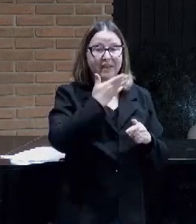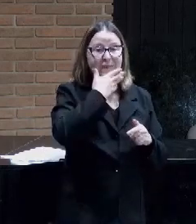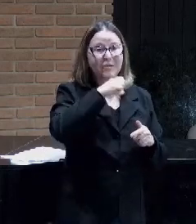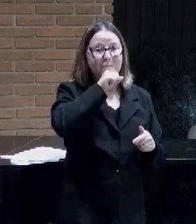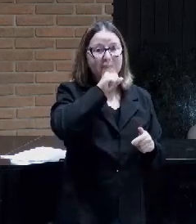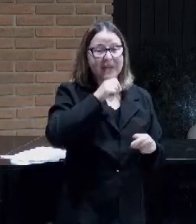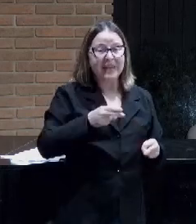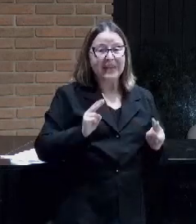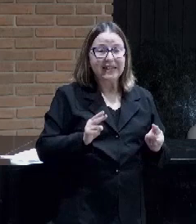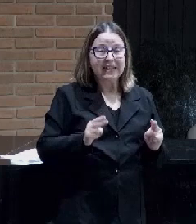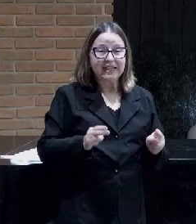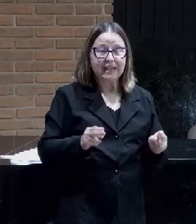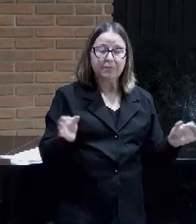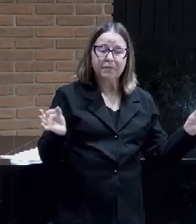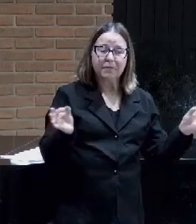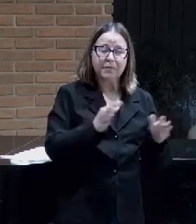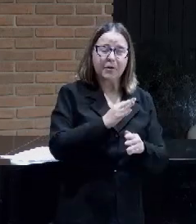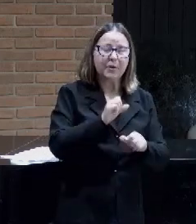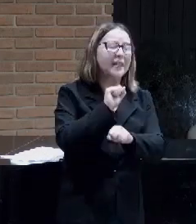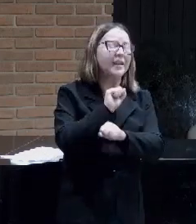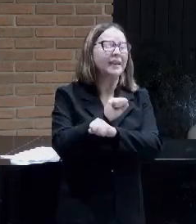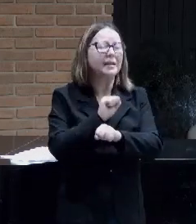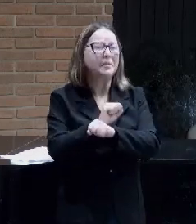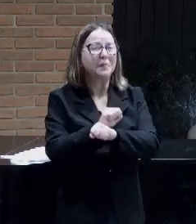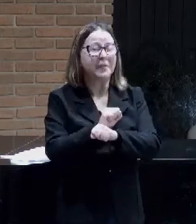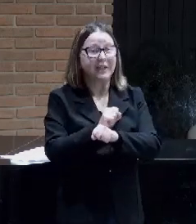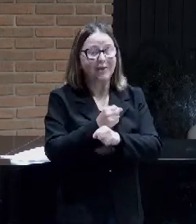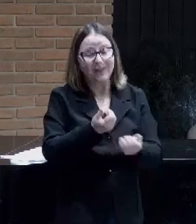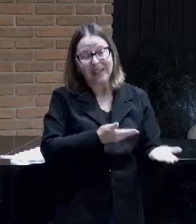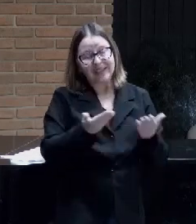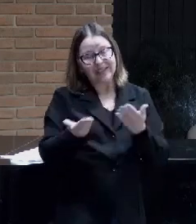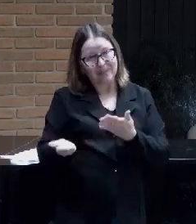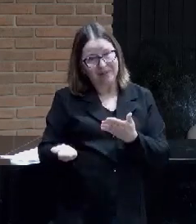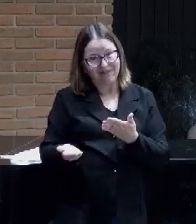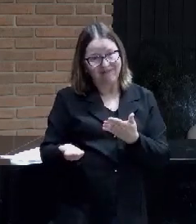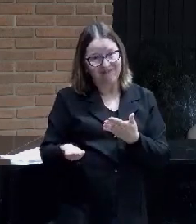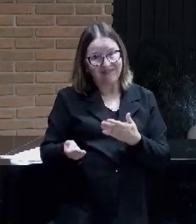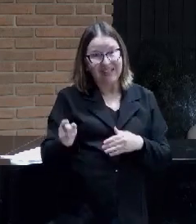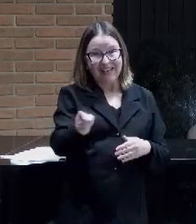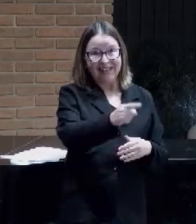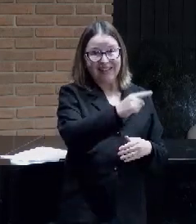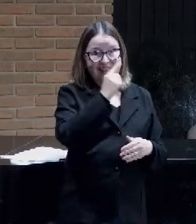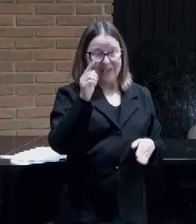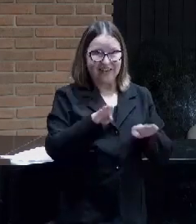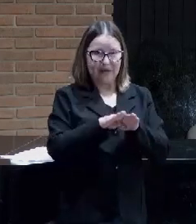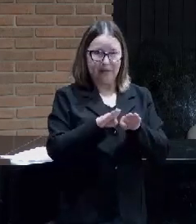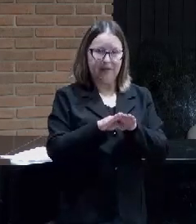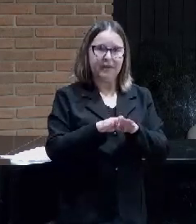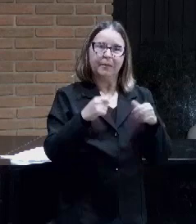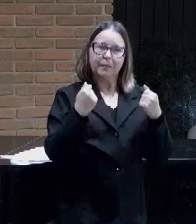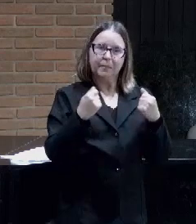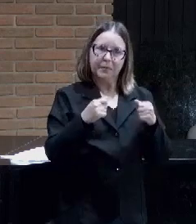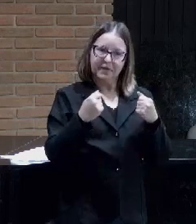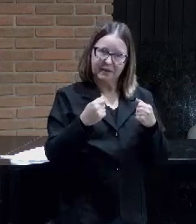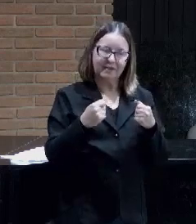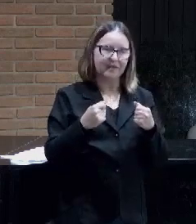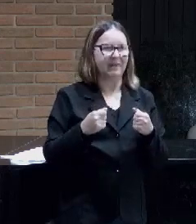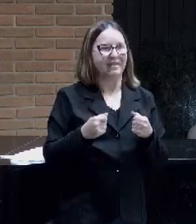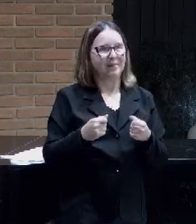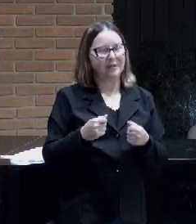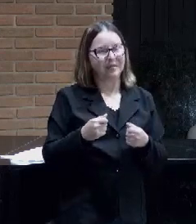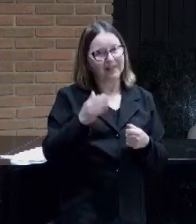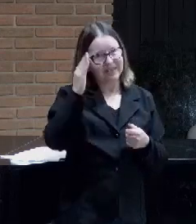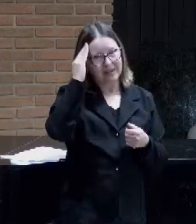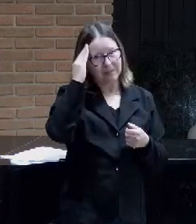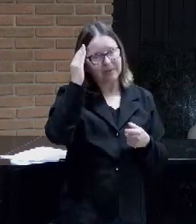independente daquilo que ele fez. E assim nós podemos nos achegar a Deus sempre que qualquer tipo de pecado nós cometermos. Existe um hino